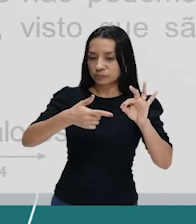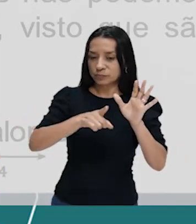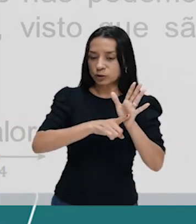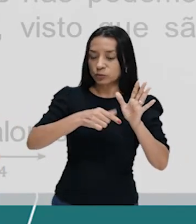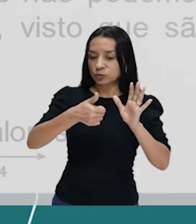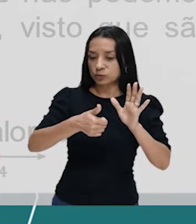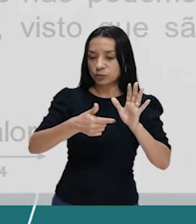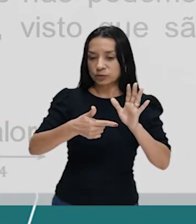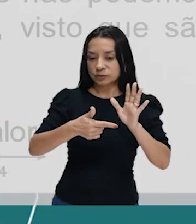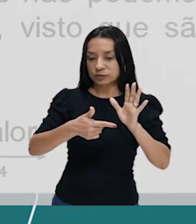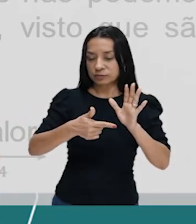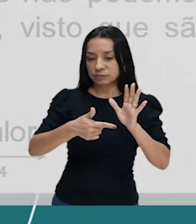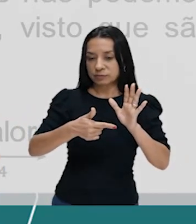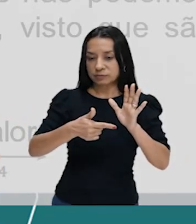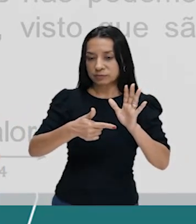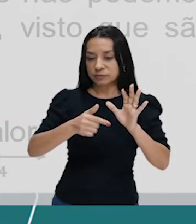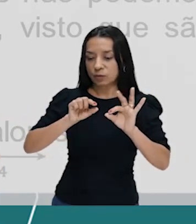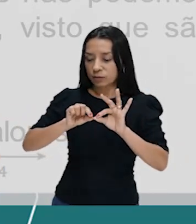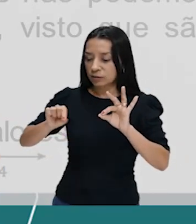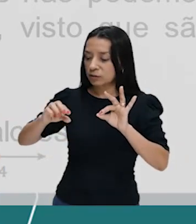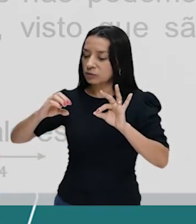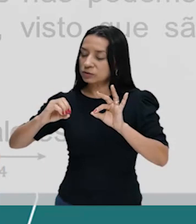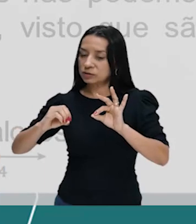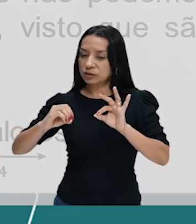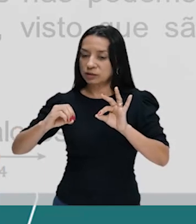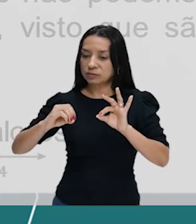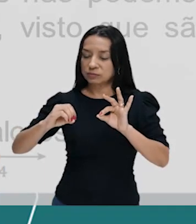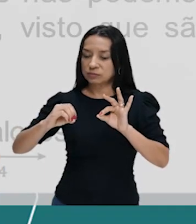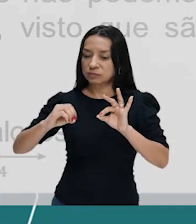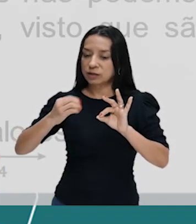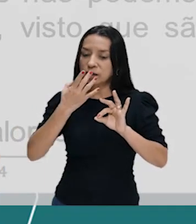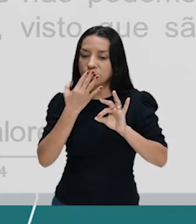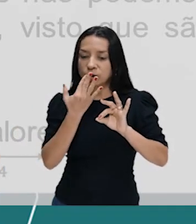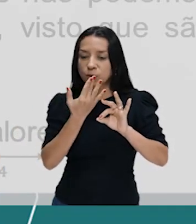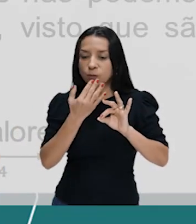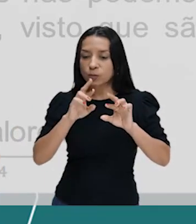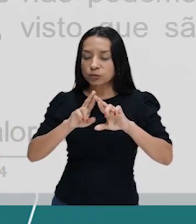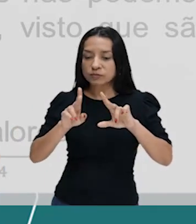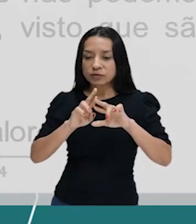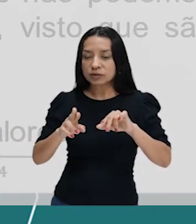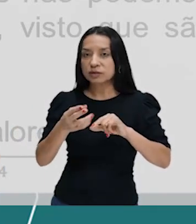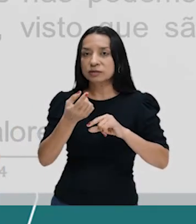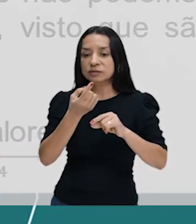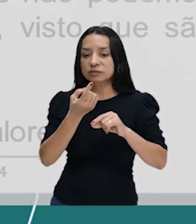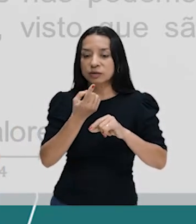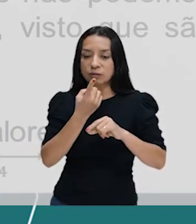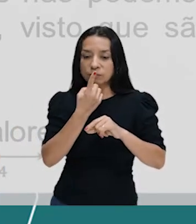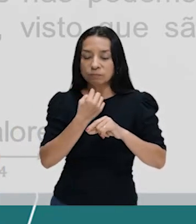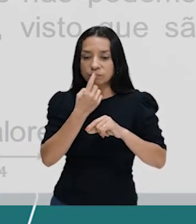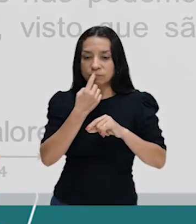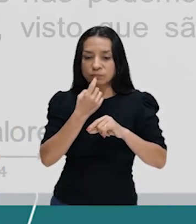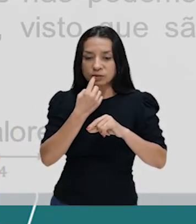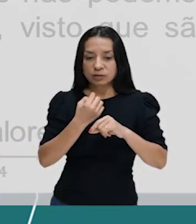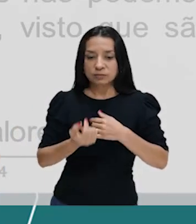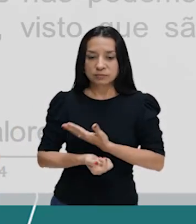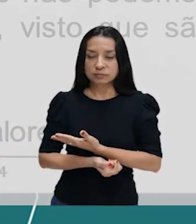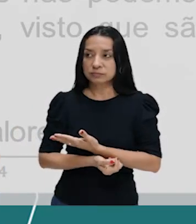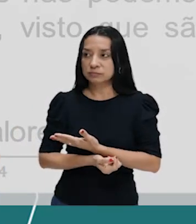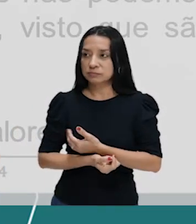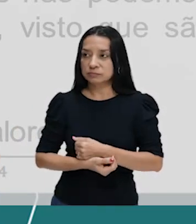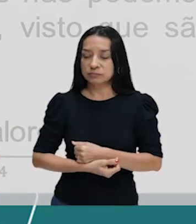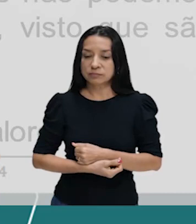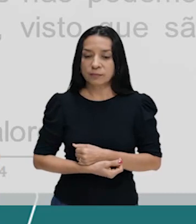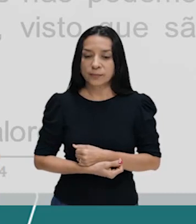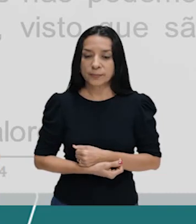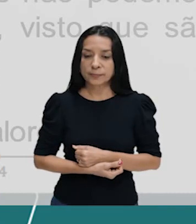pelo zero e nós, né, aqui até em uma cor diferente, no caso vermelho, né? Eu acredito que para você deve estar sendo a mesma cor também, se não